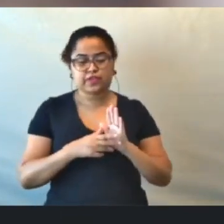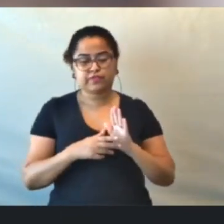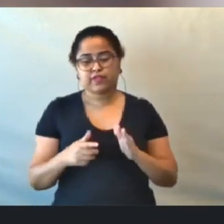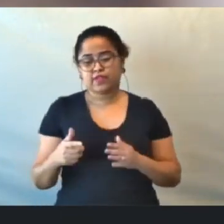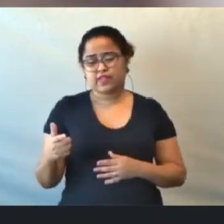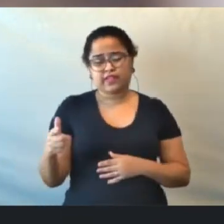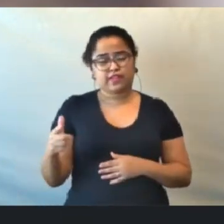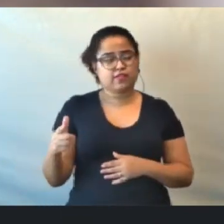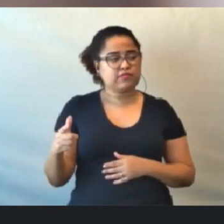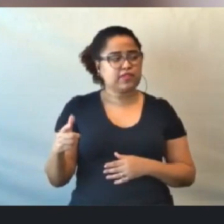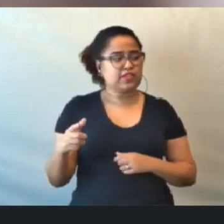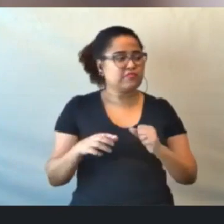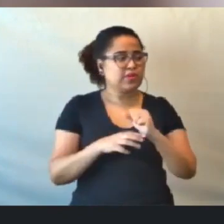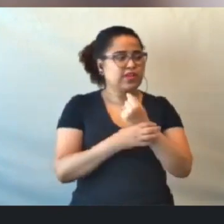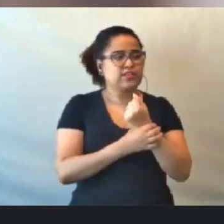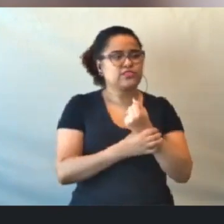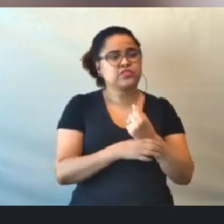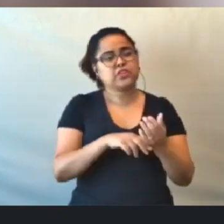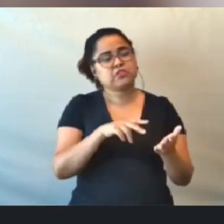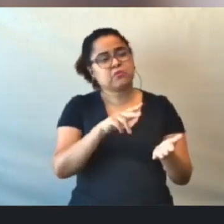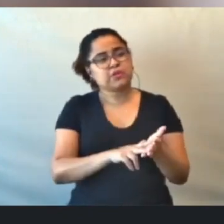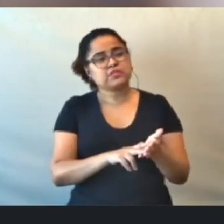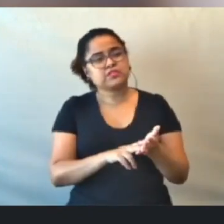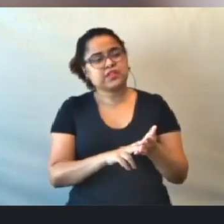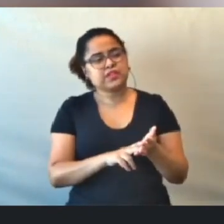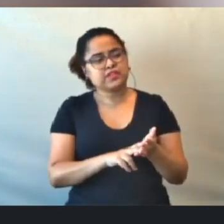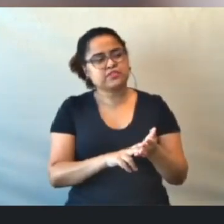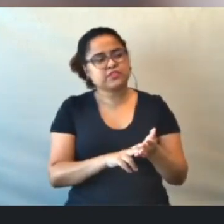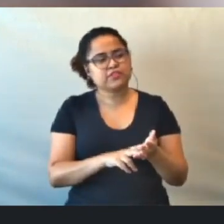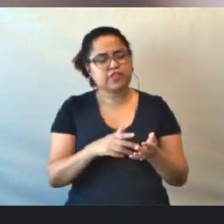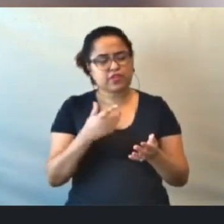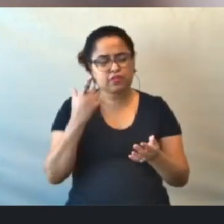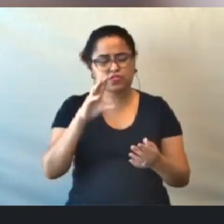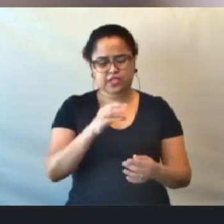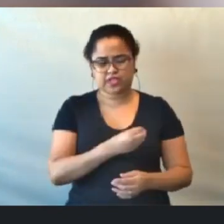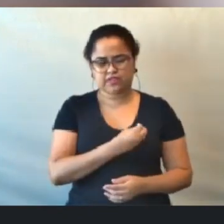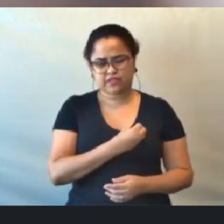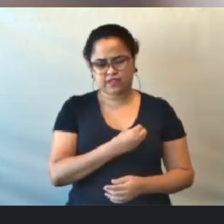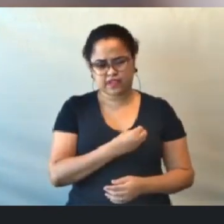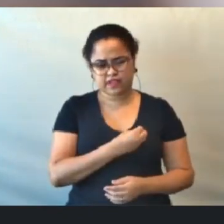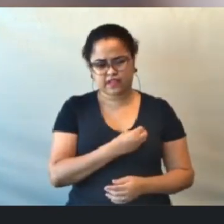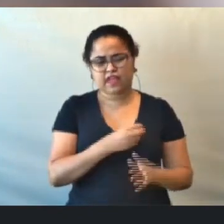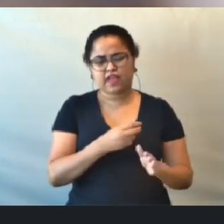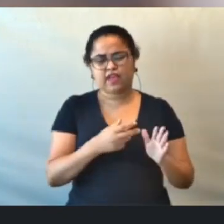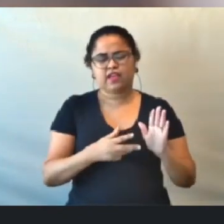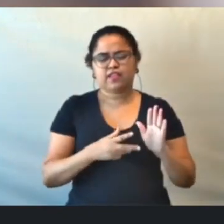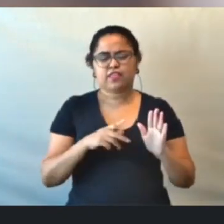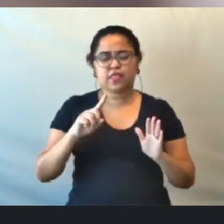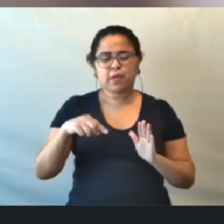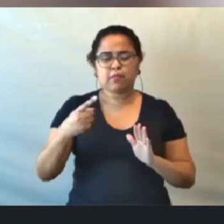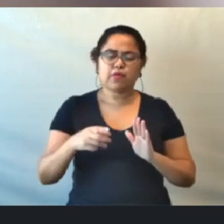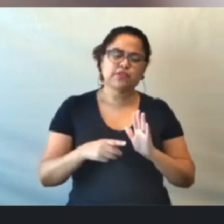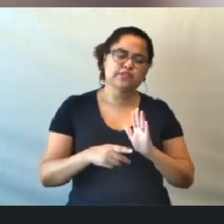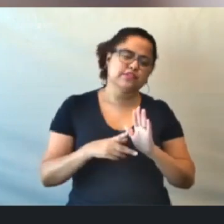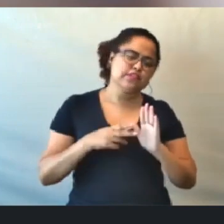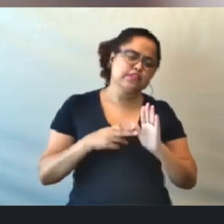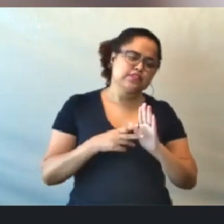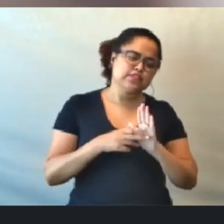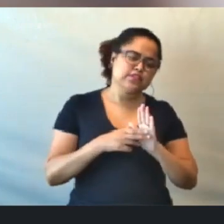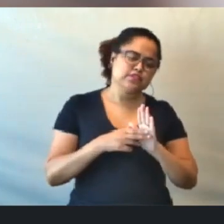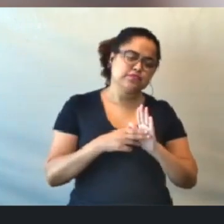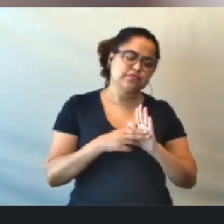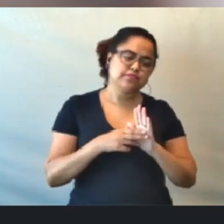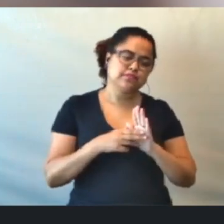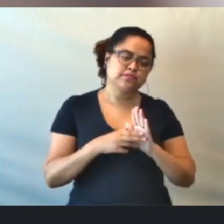vai sobreviver a essa cirurgia. Então, um transplante para salvar o paciente é uma coisa que